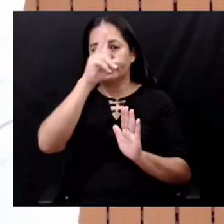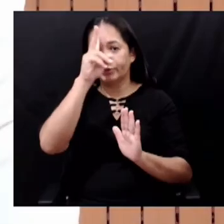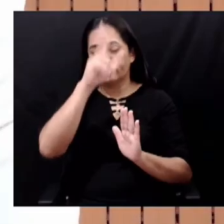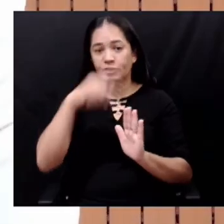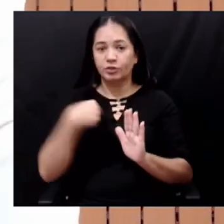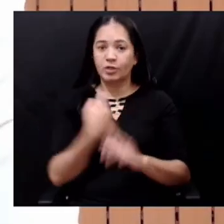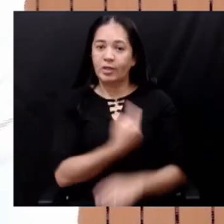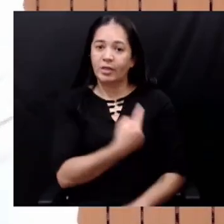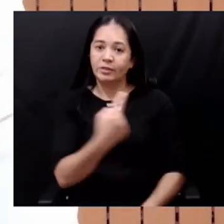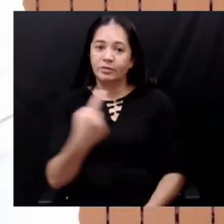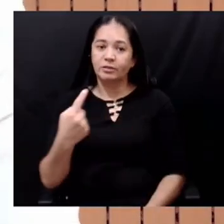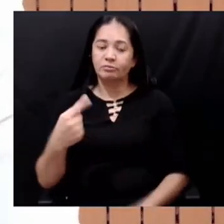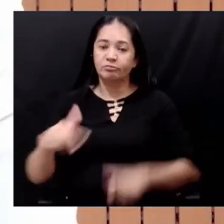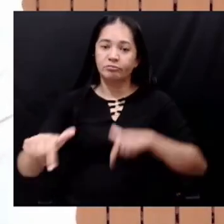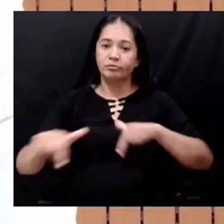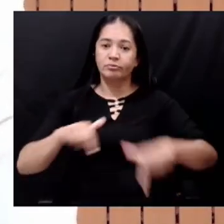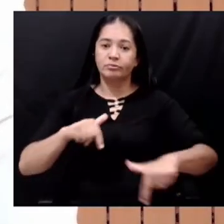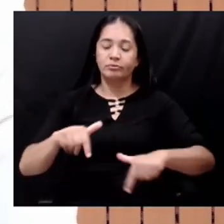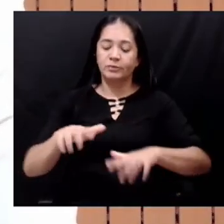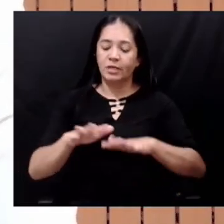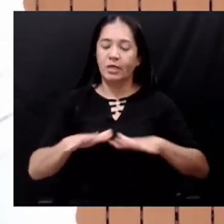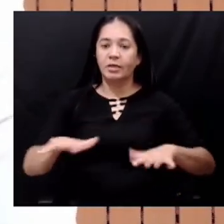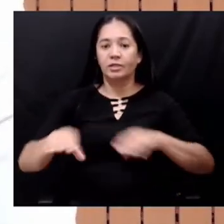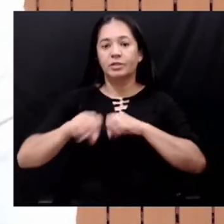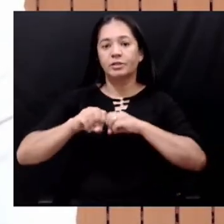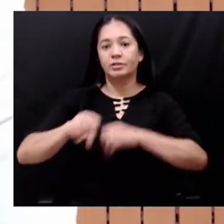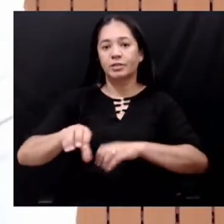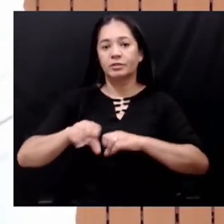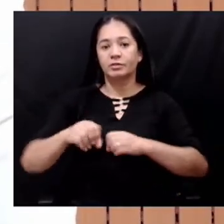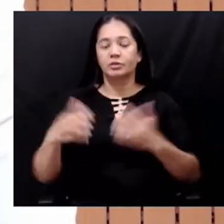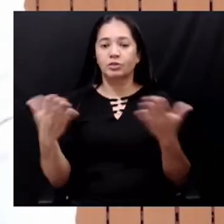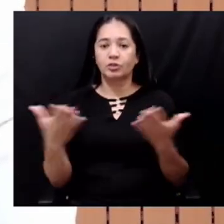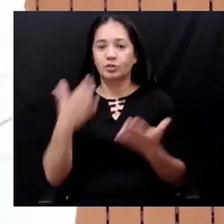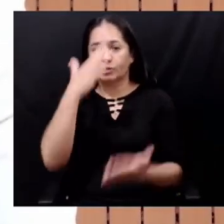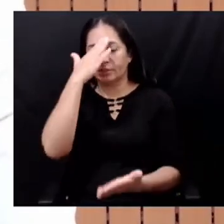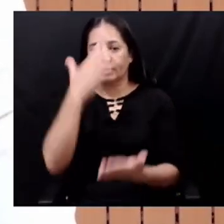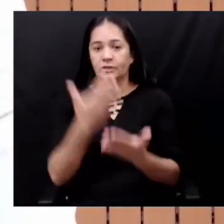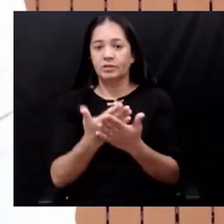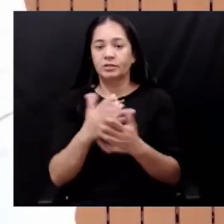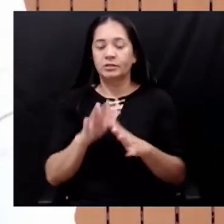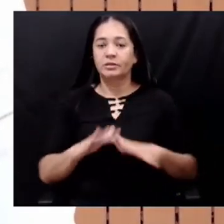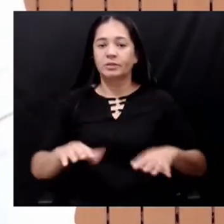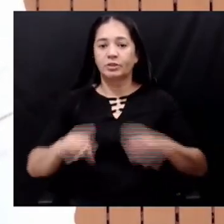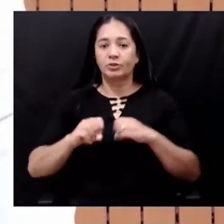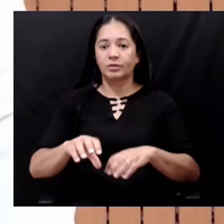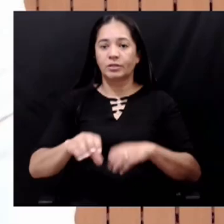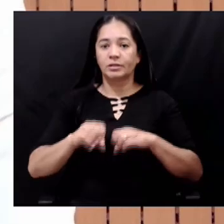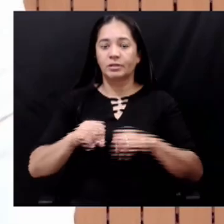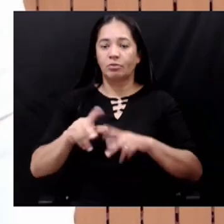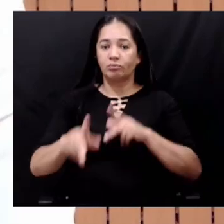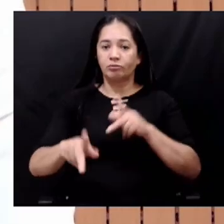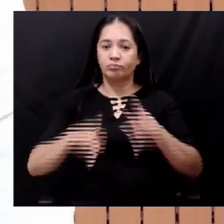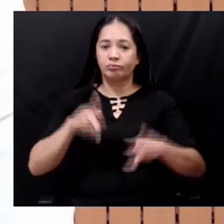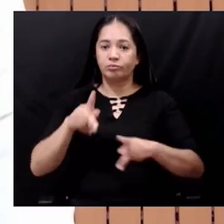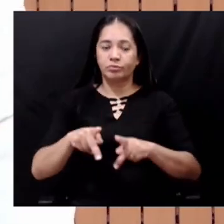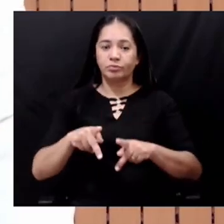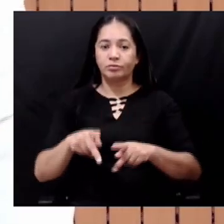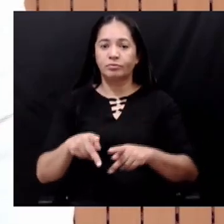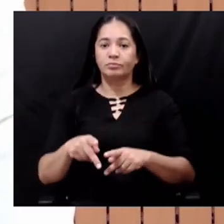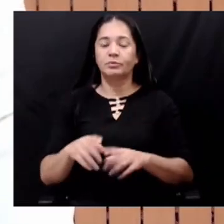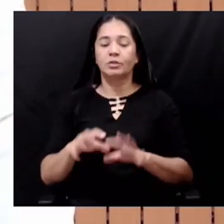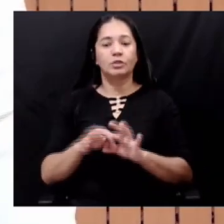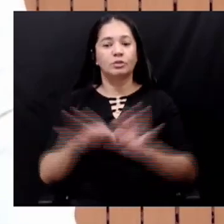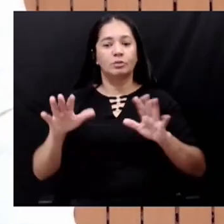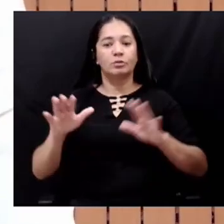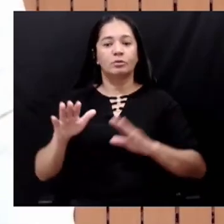atua na educação, e neste caso acreditando na educação popular, né? Então, contem com a gente, estamos aí à